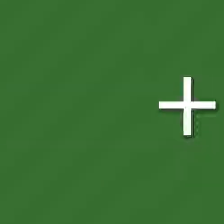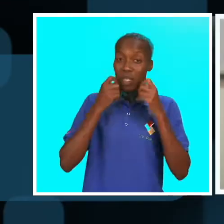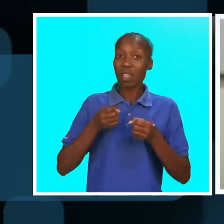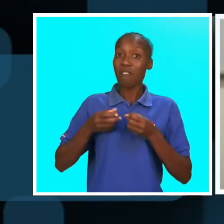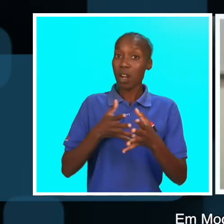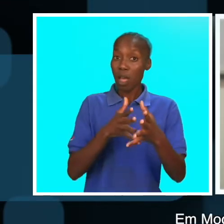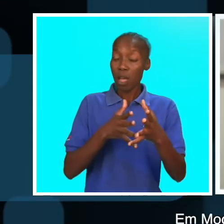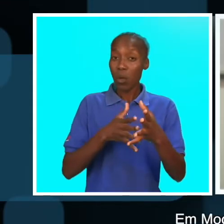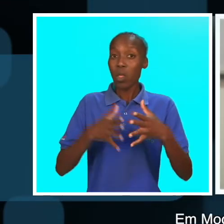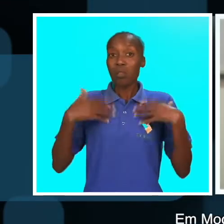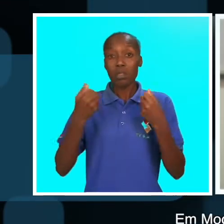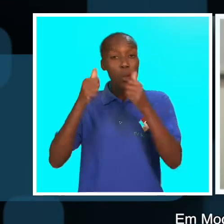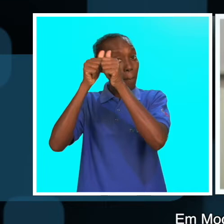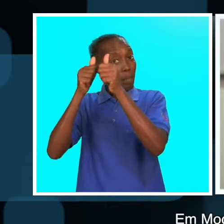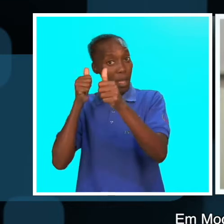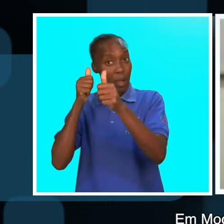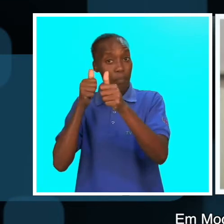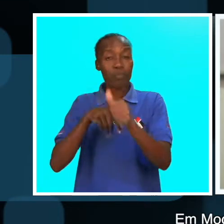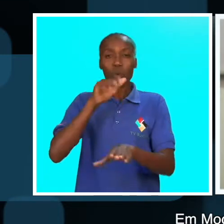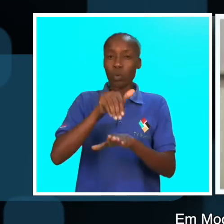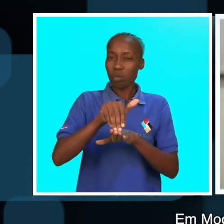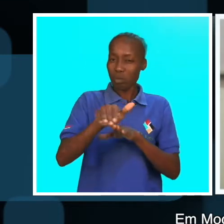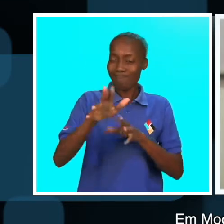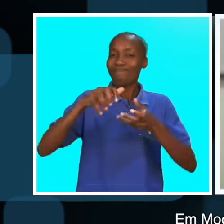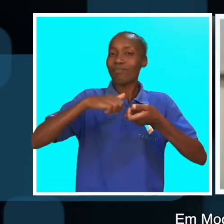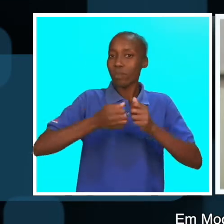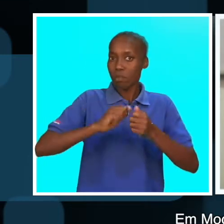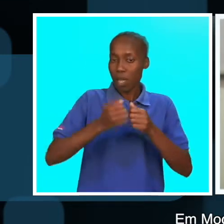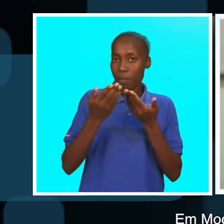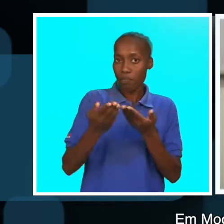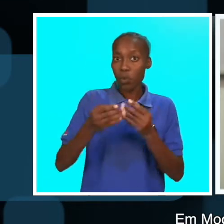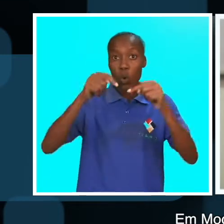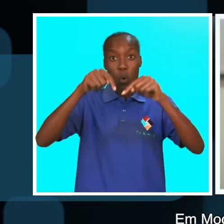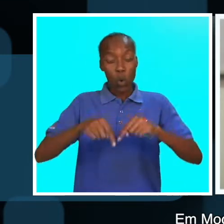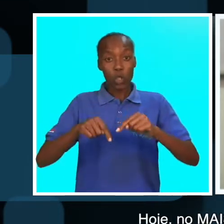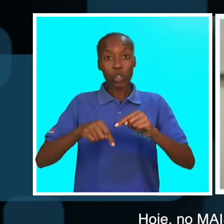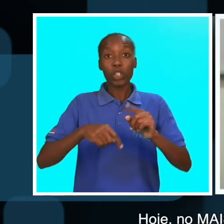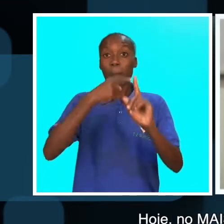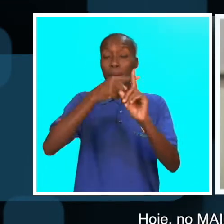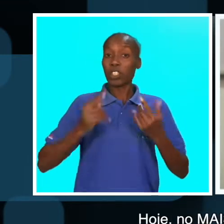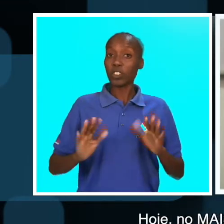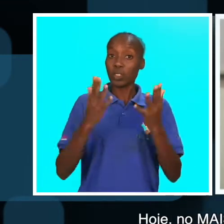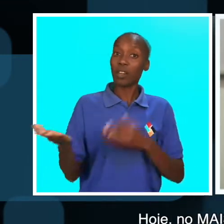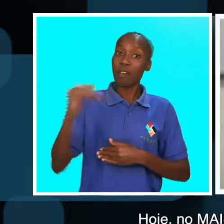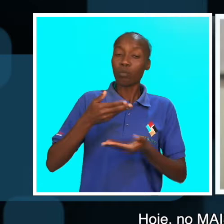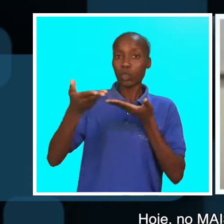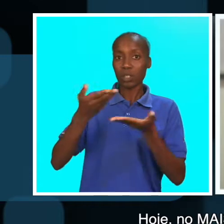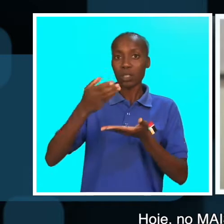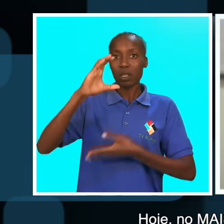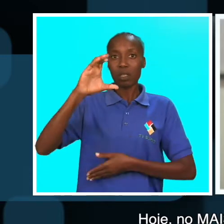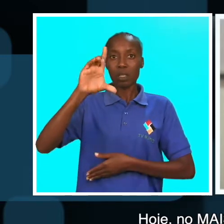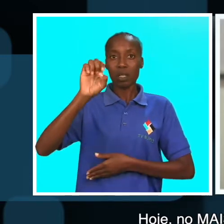Em Moçambique, falar de saúde mental ainda é um problema Hoje, no Mais Vida,